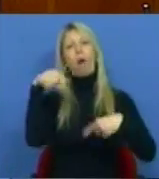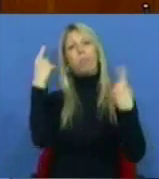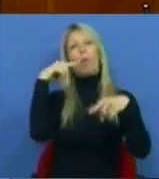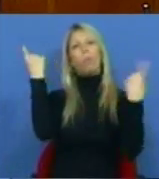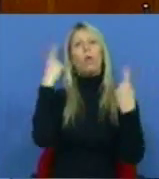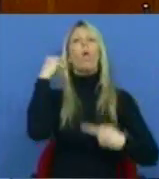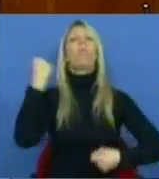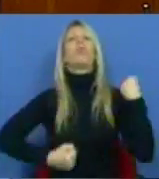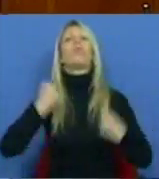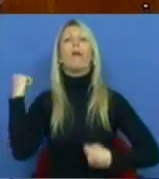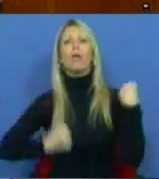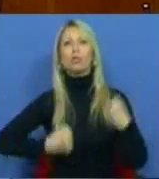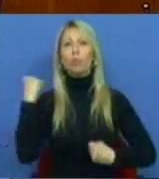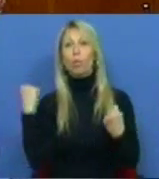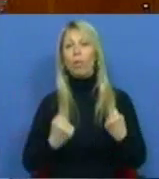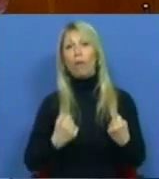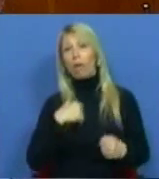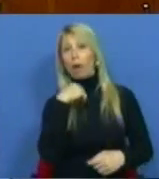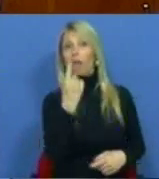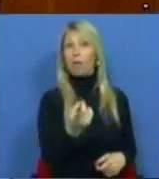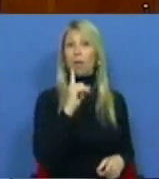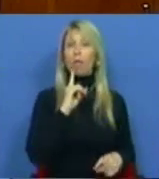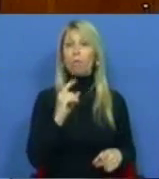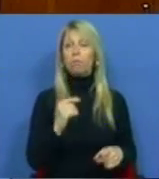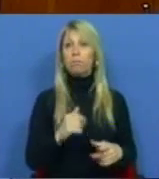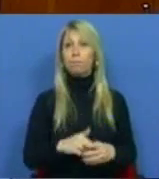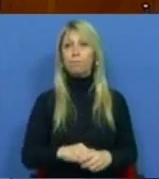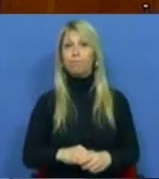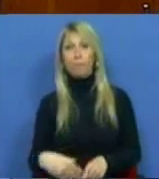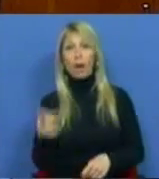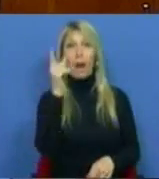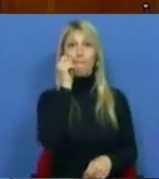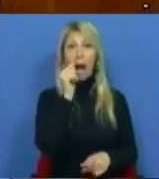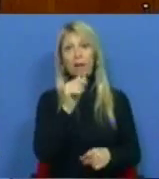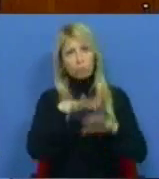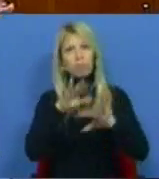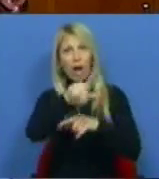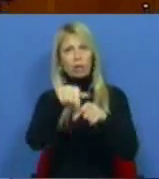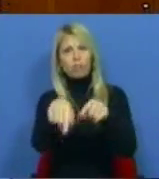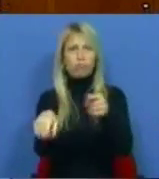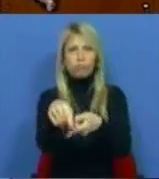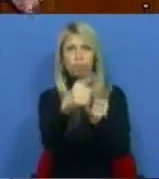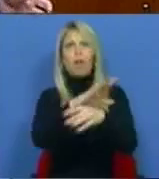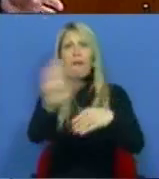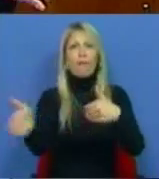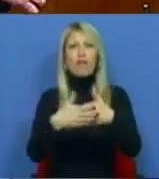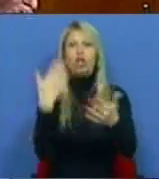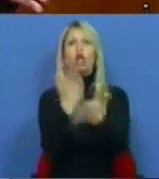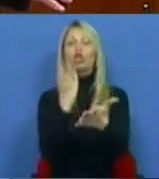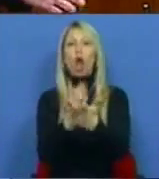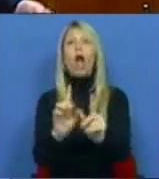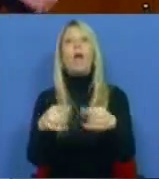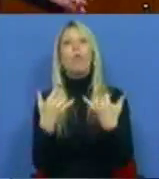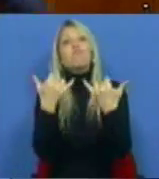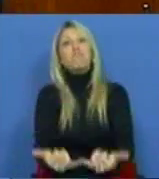protestos, que sugiram que pais fecham a escola para depois encenarem uma negociação